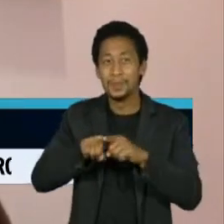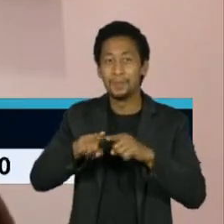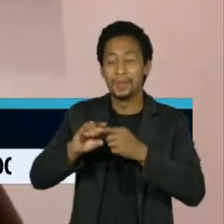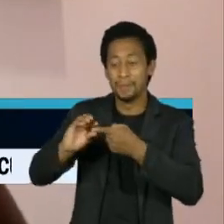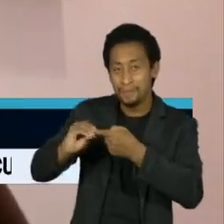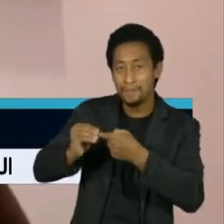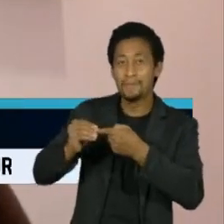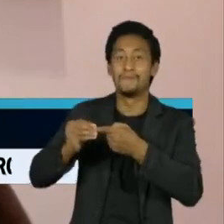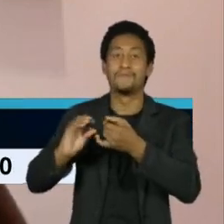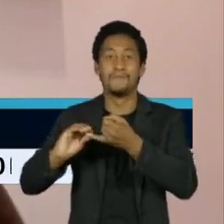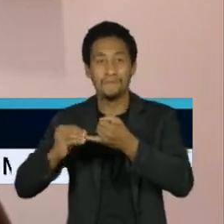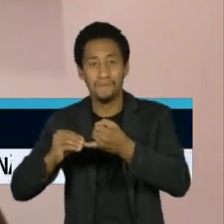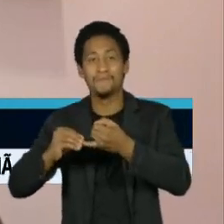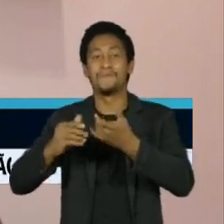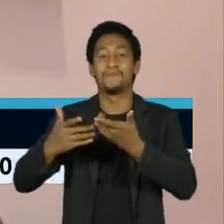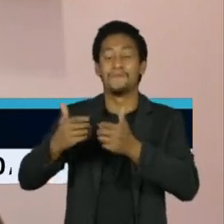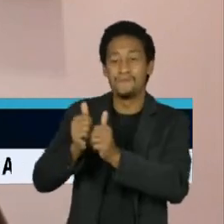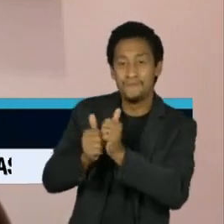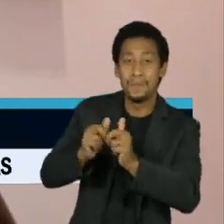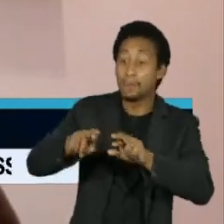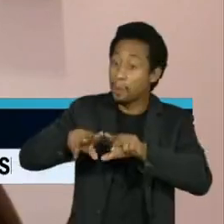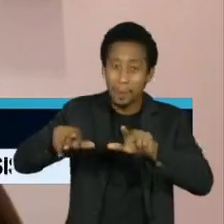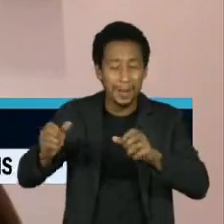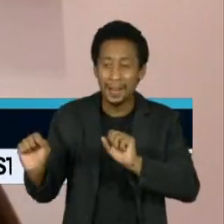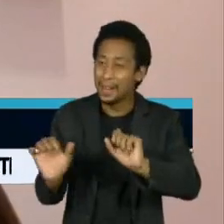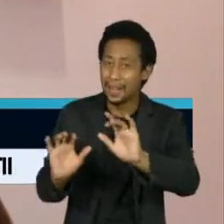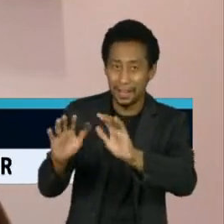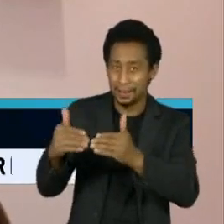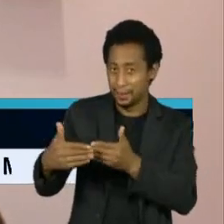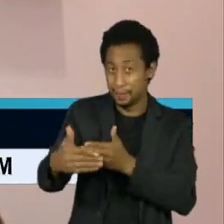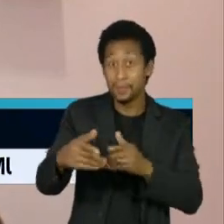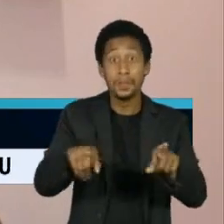uma expectativa de aumento de taxa de juros